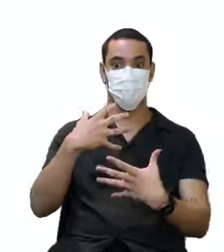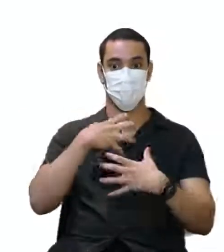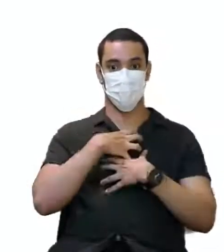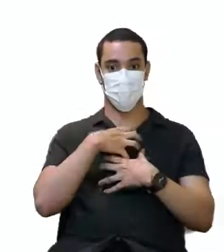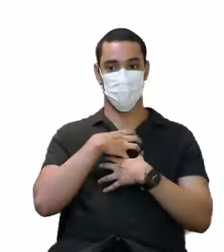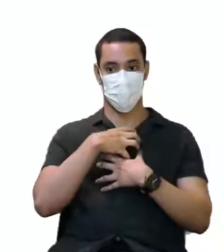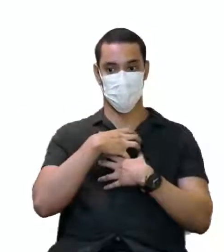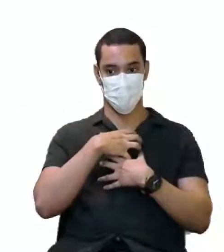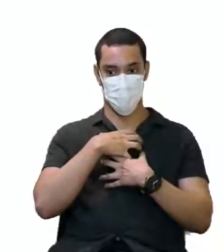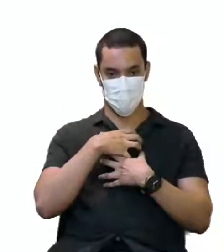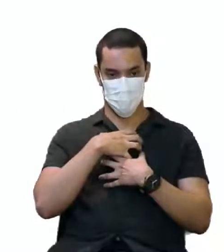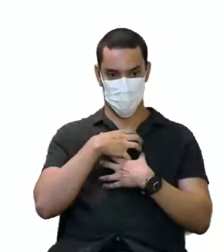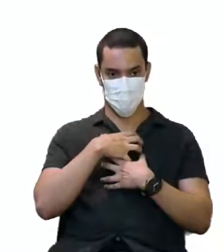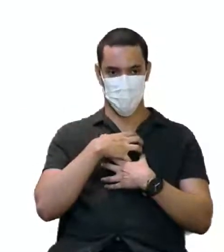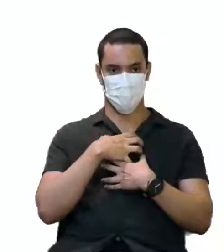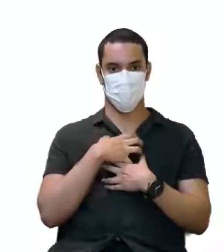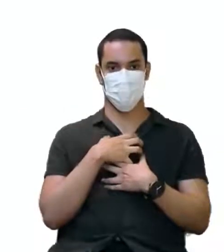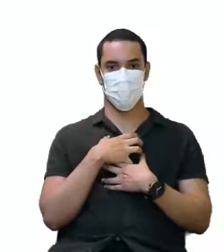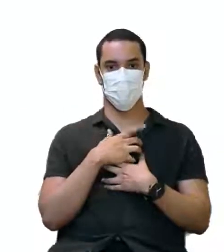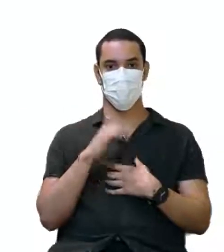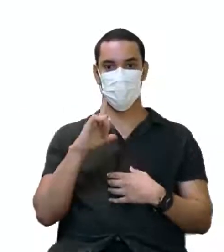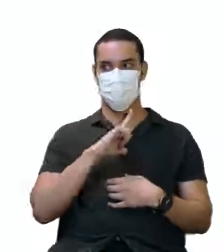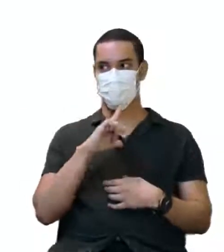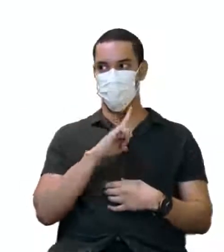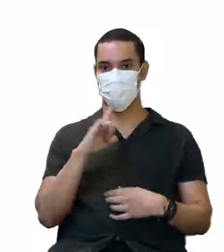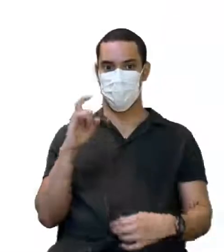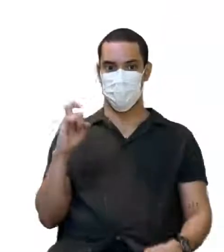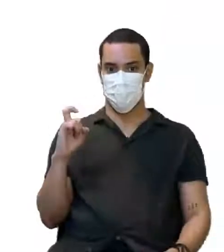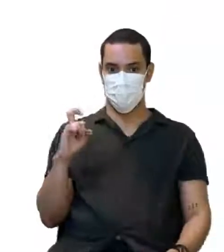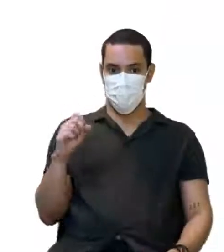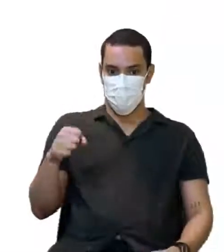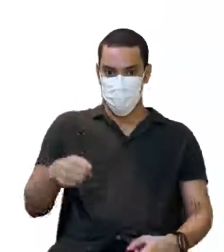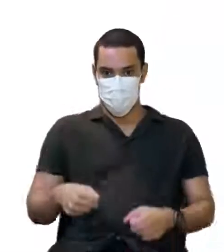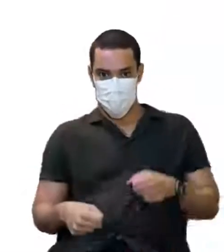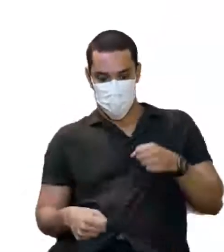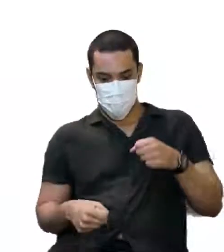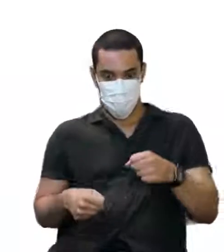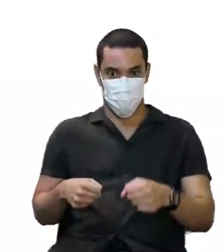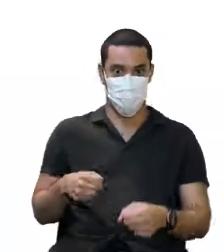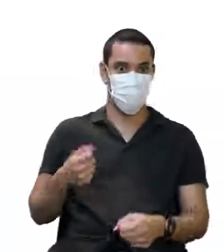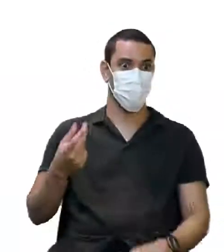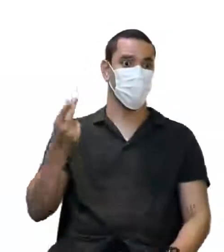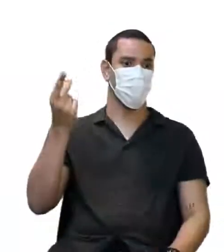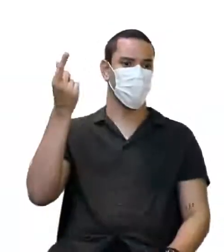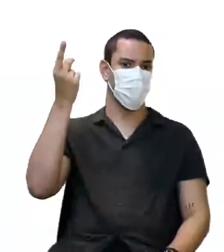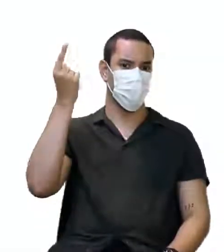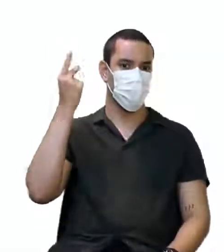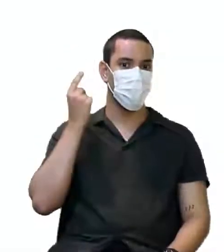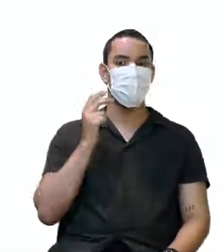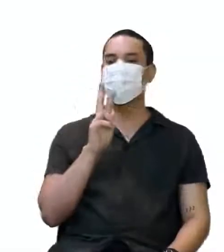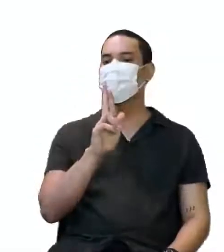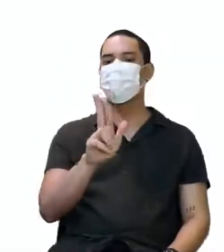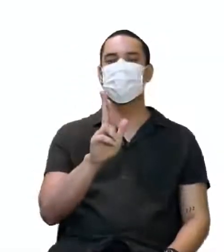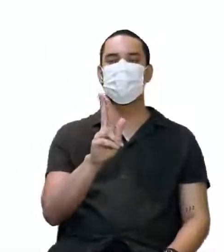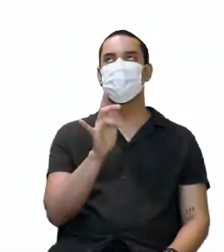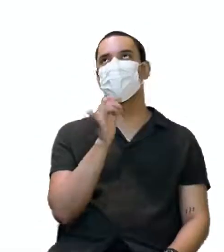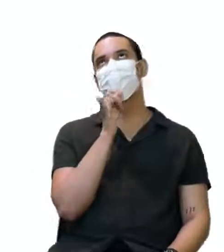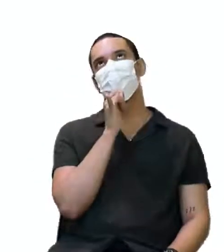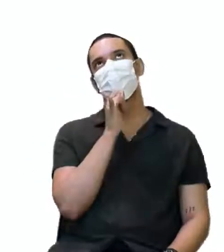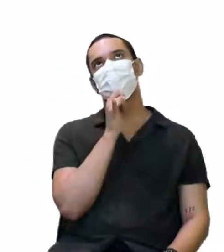forma, sair desse posicionamento utilizando as mãos, a gente não é que a gente